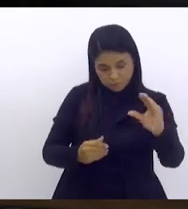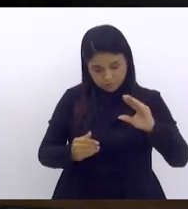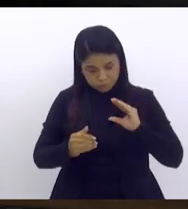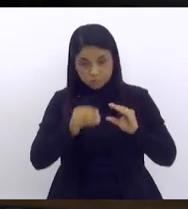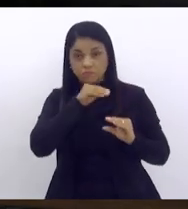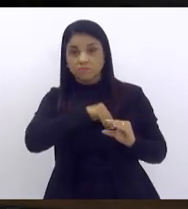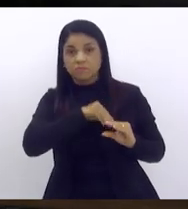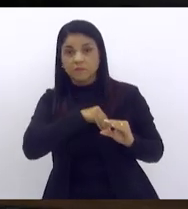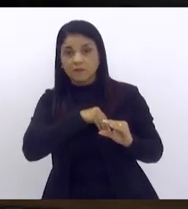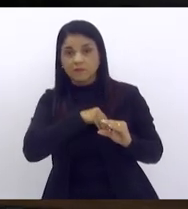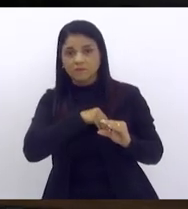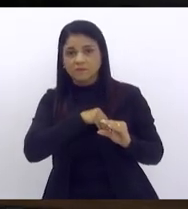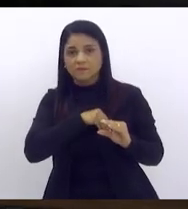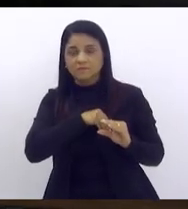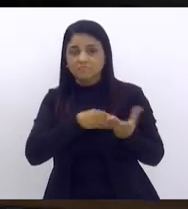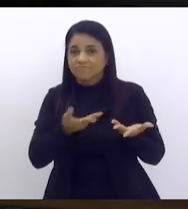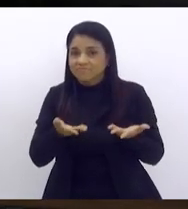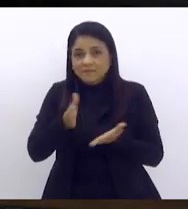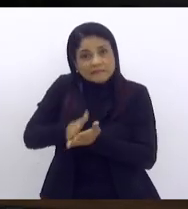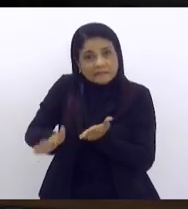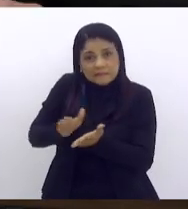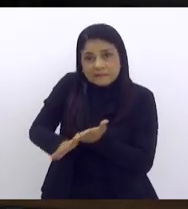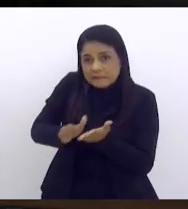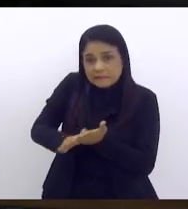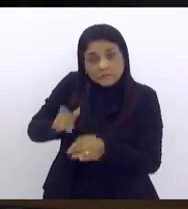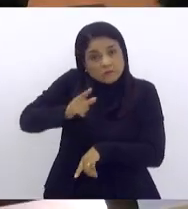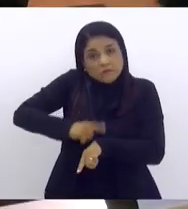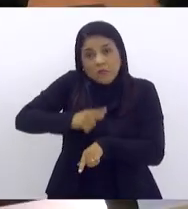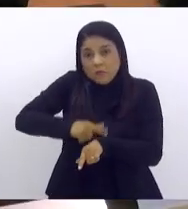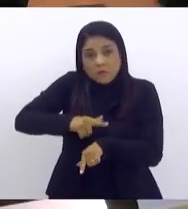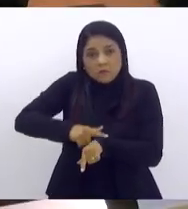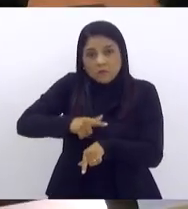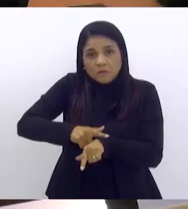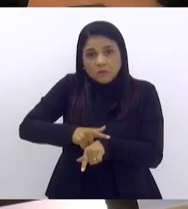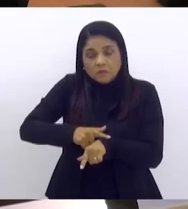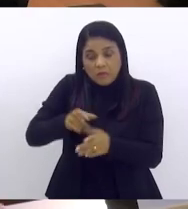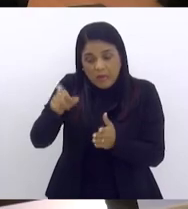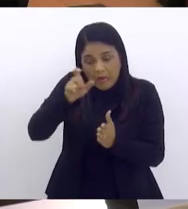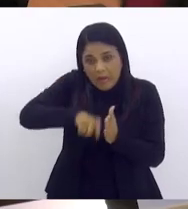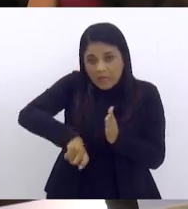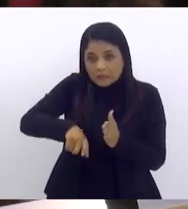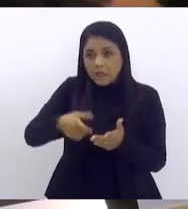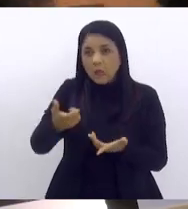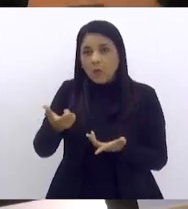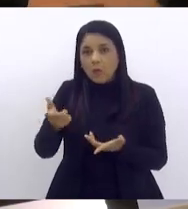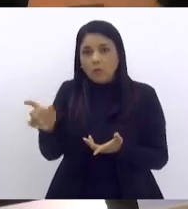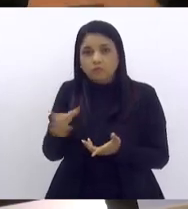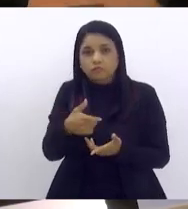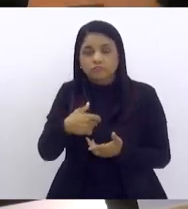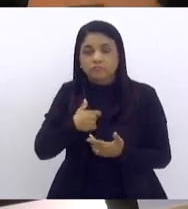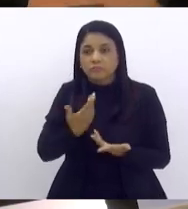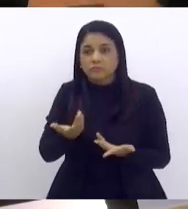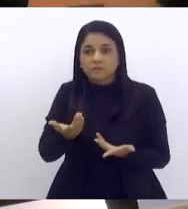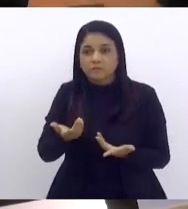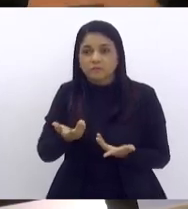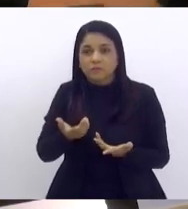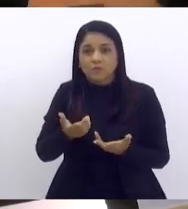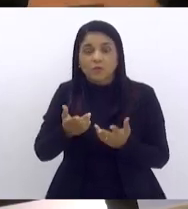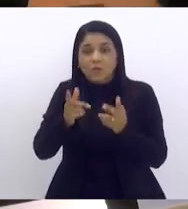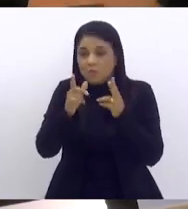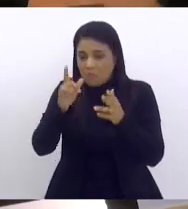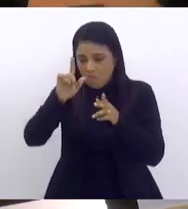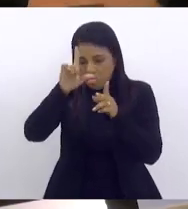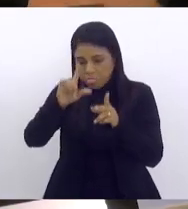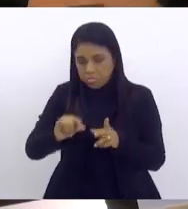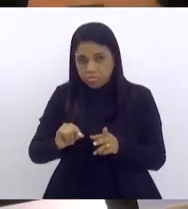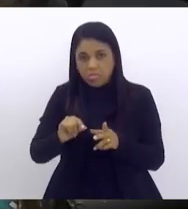gastar mais, ela vai chegar um momento que o cartão de crédito vai para o sal. E o governo não é muito diferente da lógica da